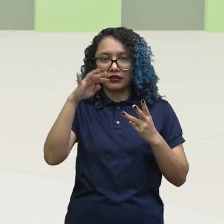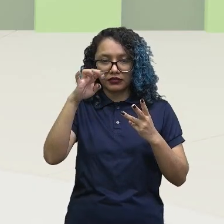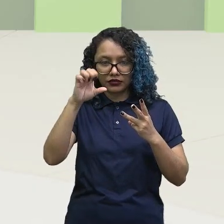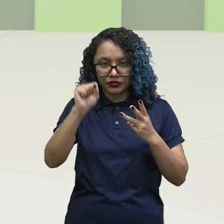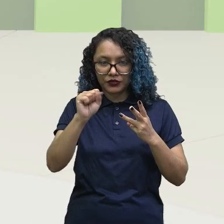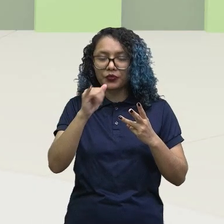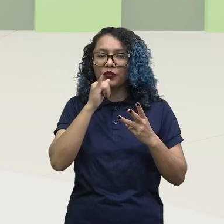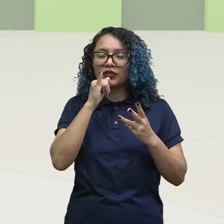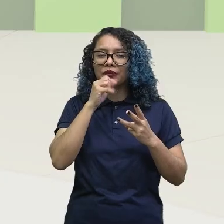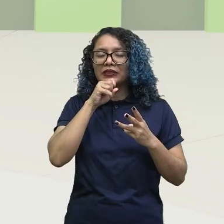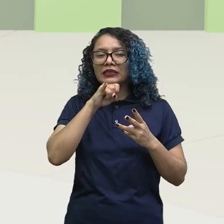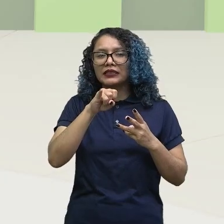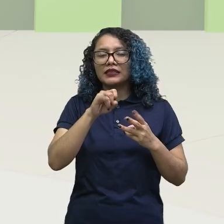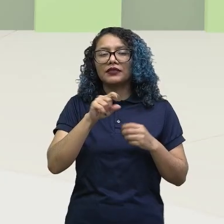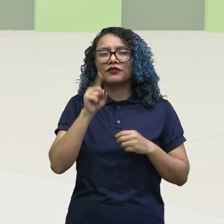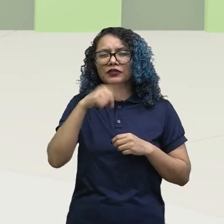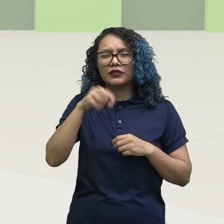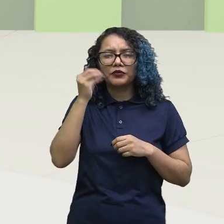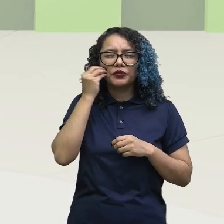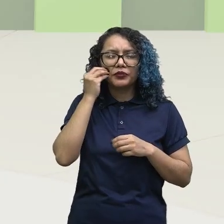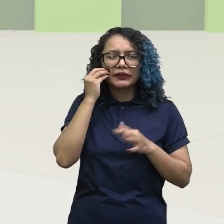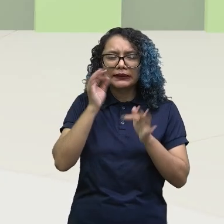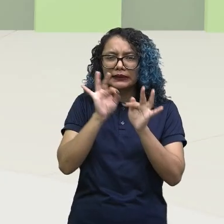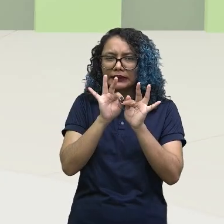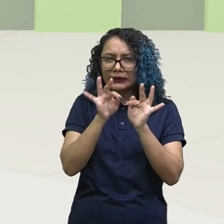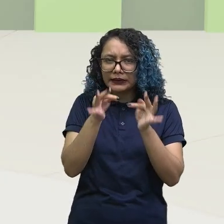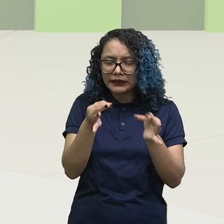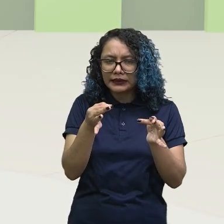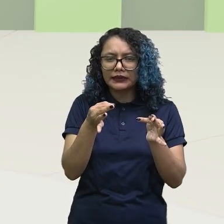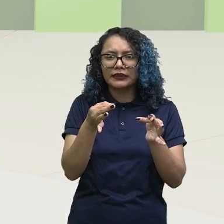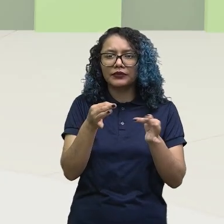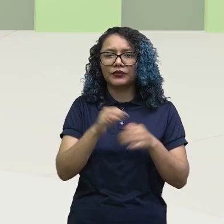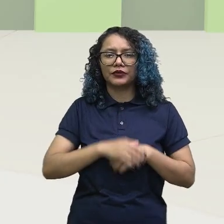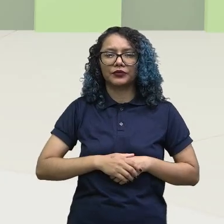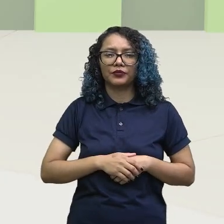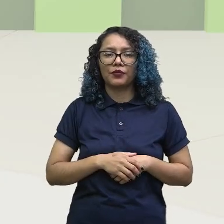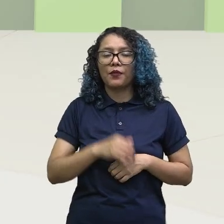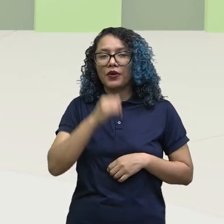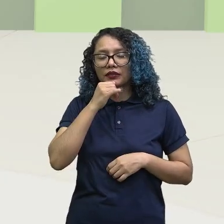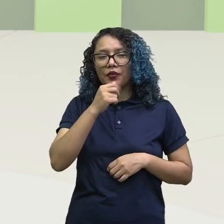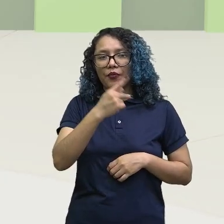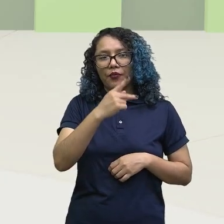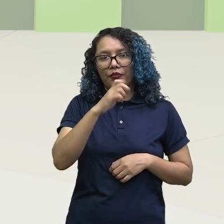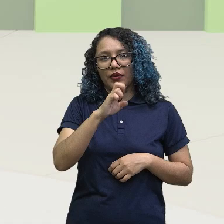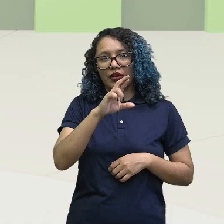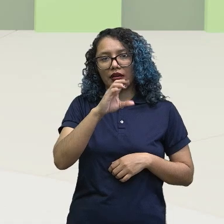exemplo, se você fizer um experimento simples, você pegar